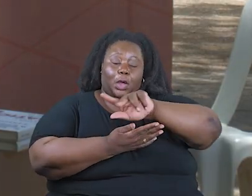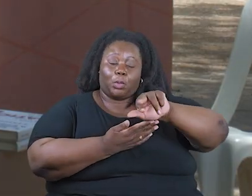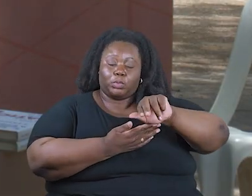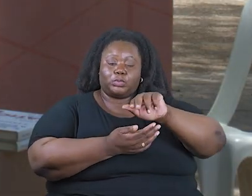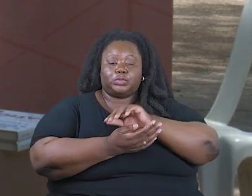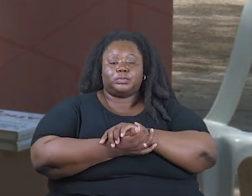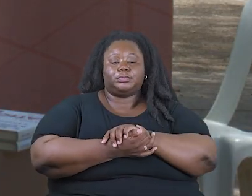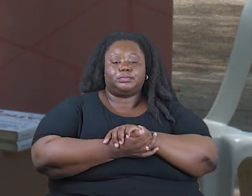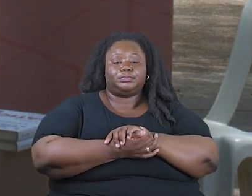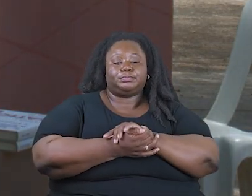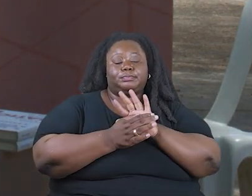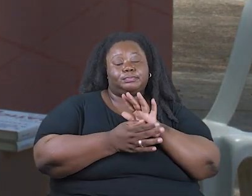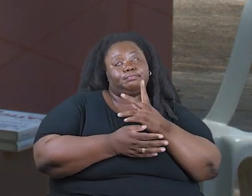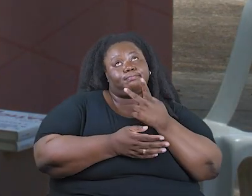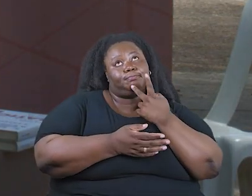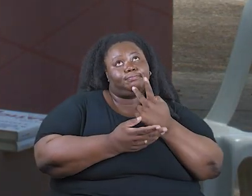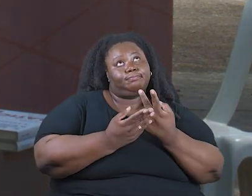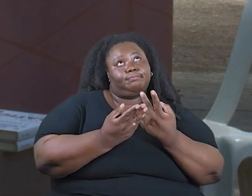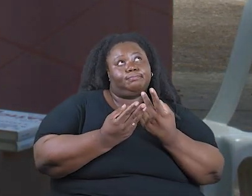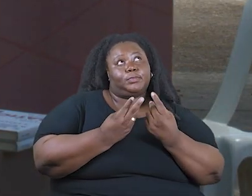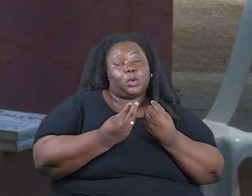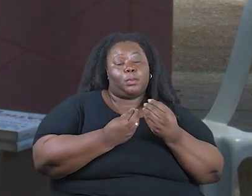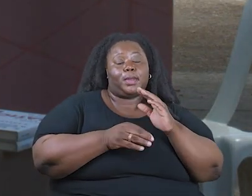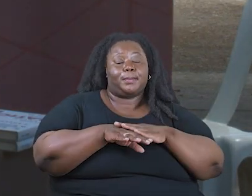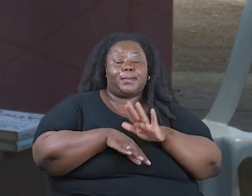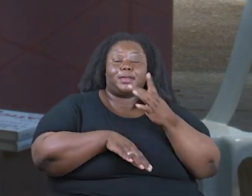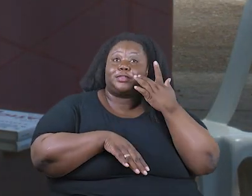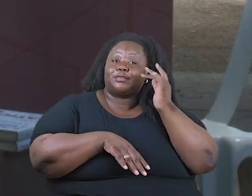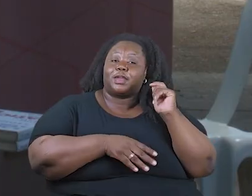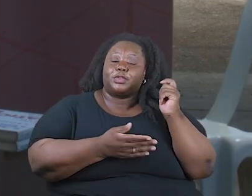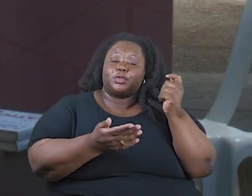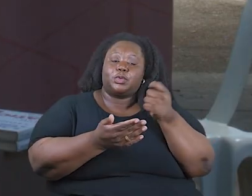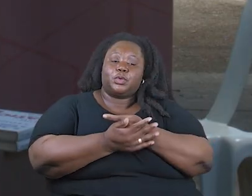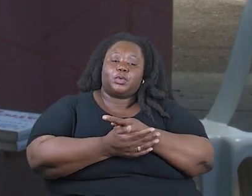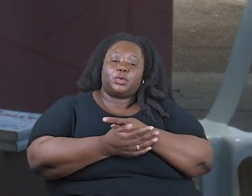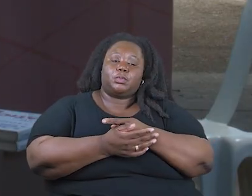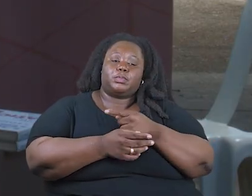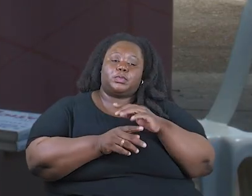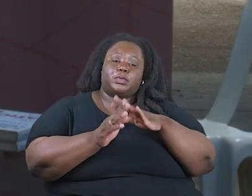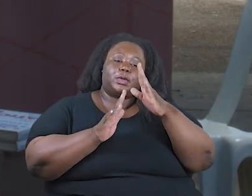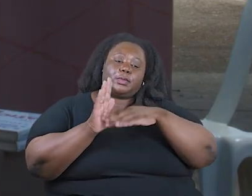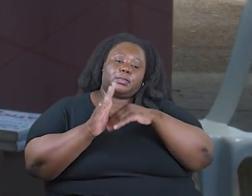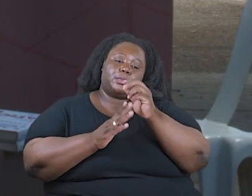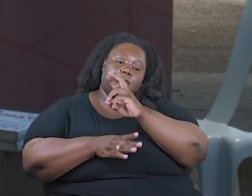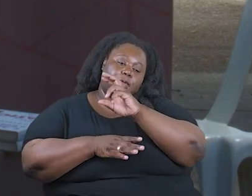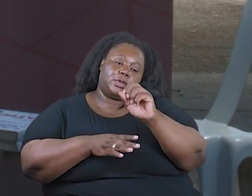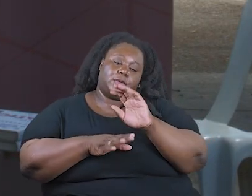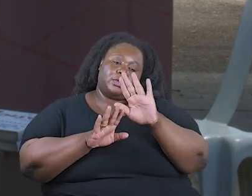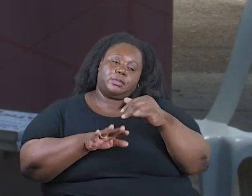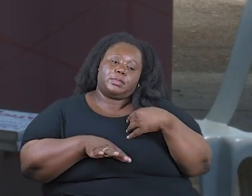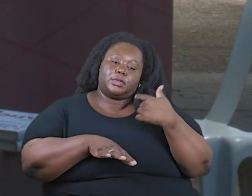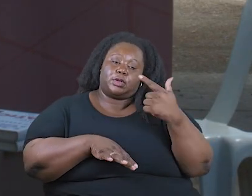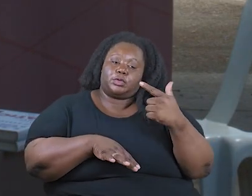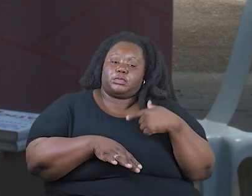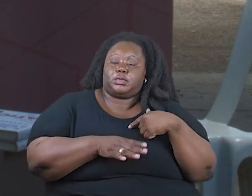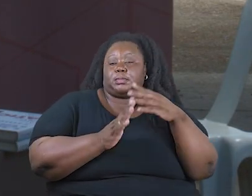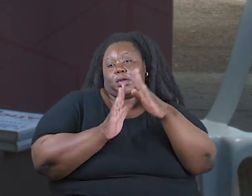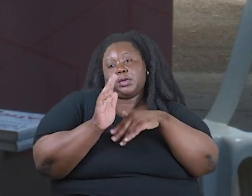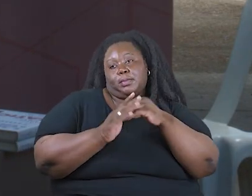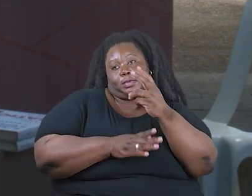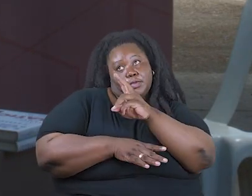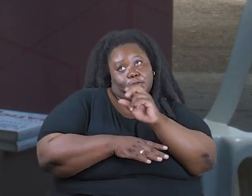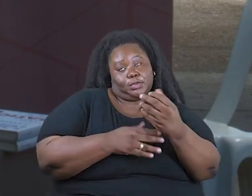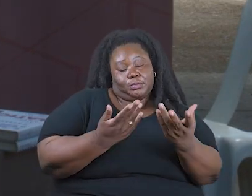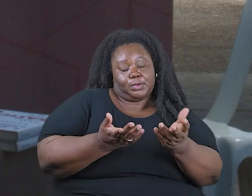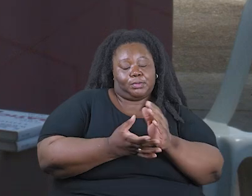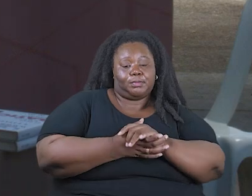ele, digamos assim, é mais fácil comprar eles do que comprar uma pintura de 500 mil, mas eu também não tenho dinheiro para comprar uma pintura de